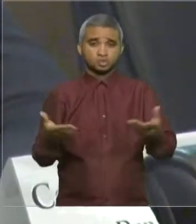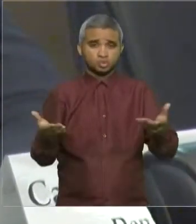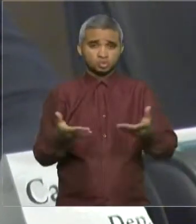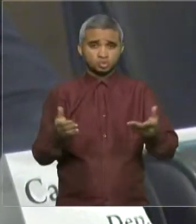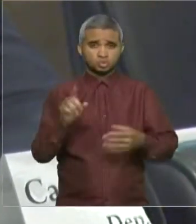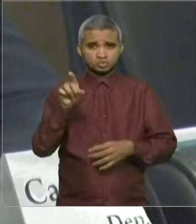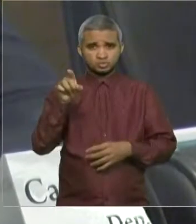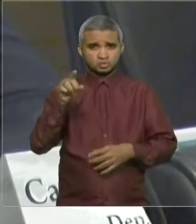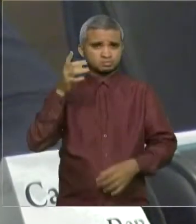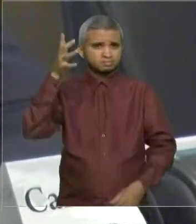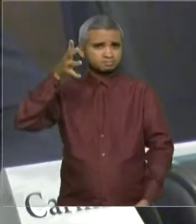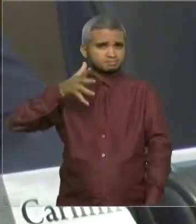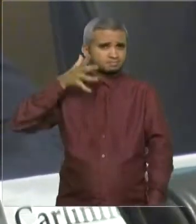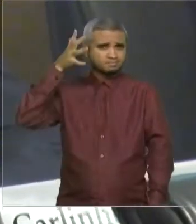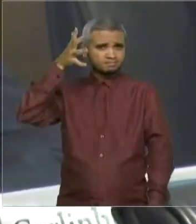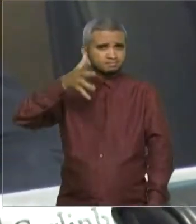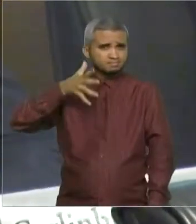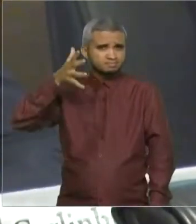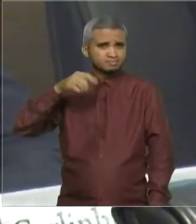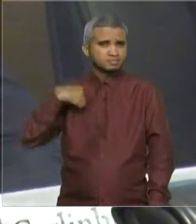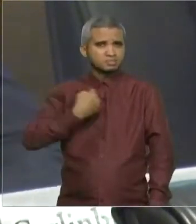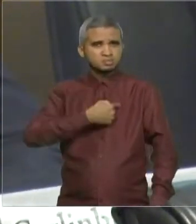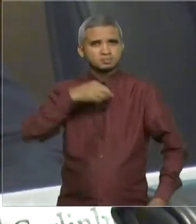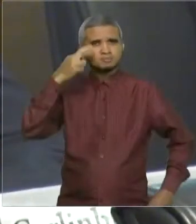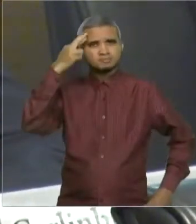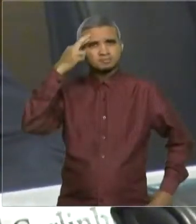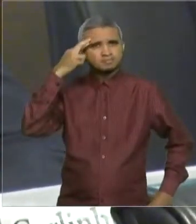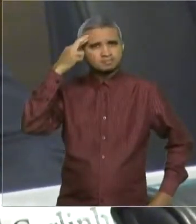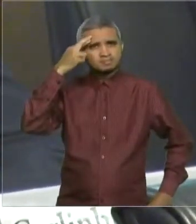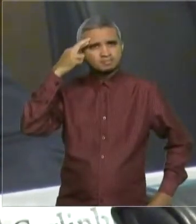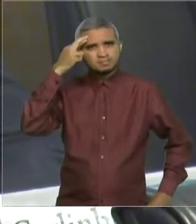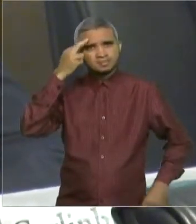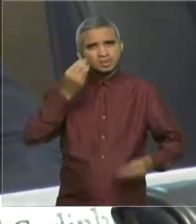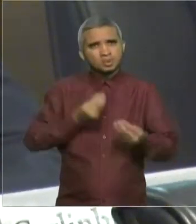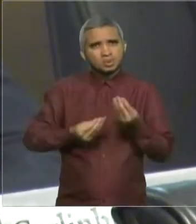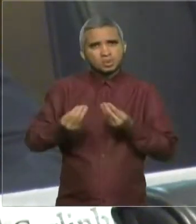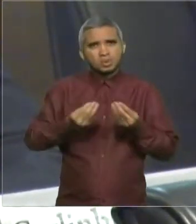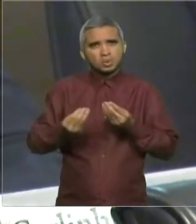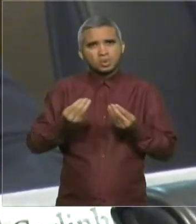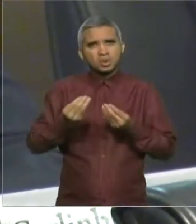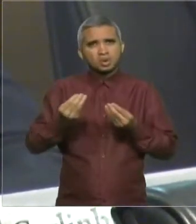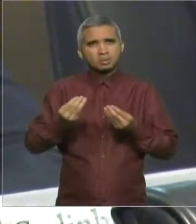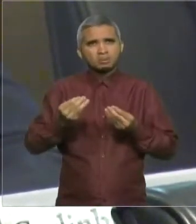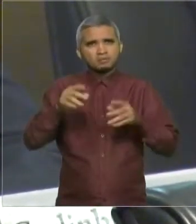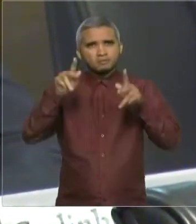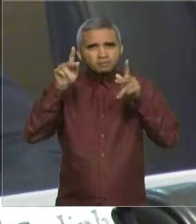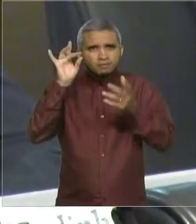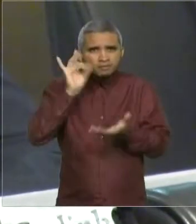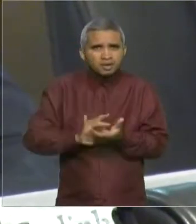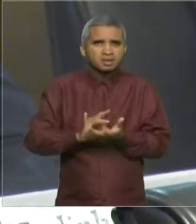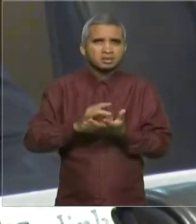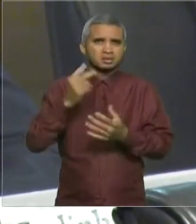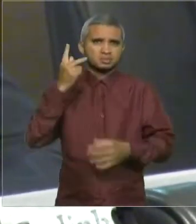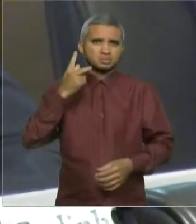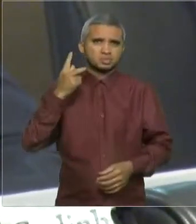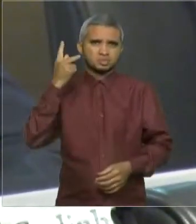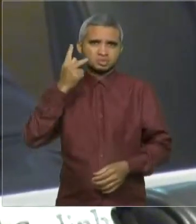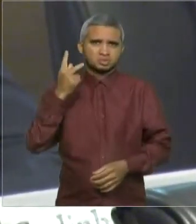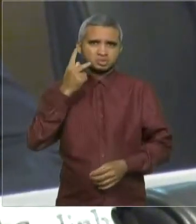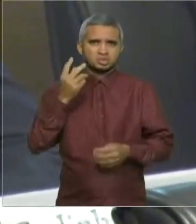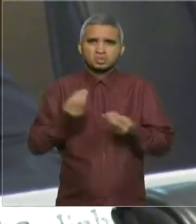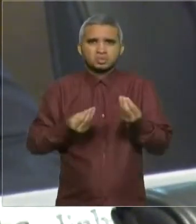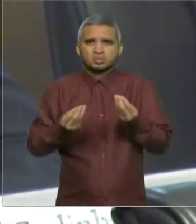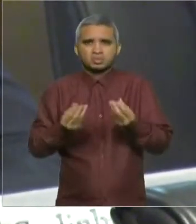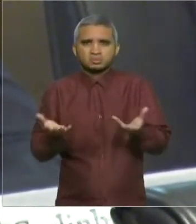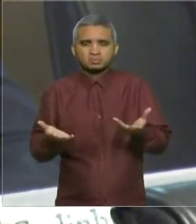reflexão sobre a política verdadeira que temos que ter. Me lembro que, na campanha eleitoral do ano passado, um